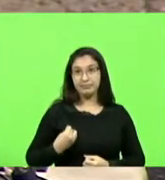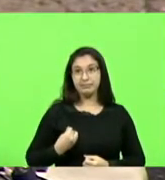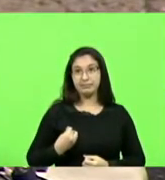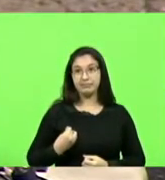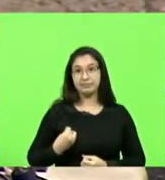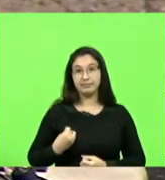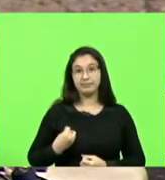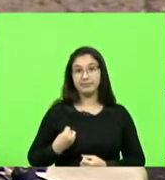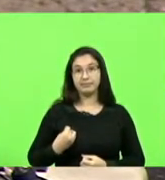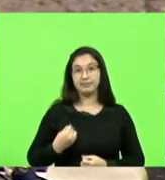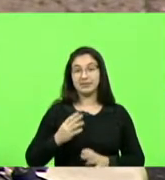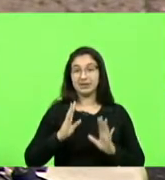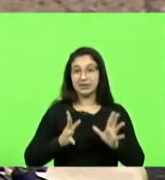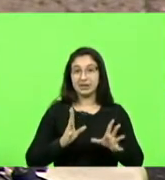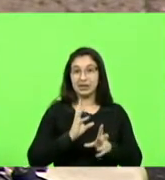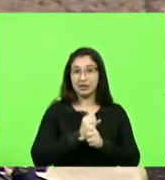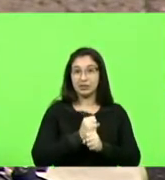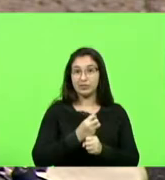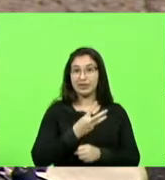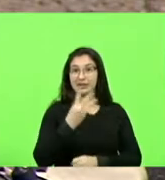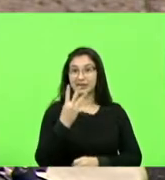Estamos há 3 anos sem férias.